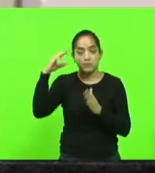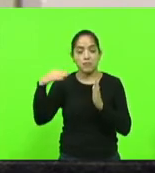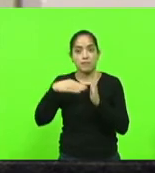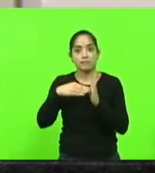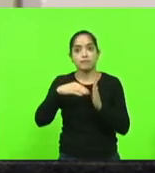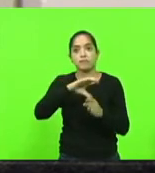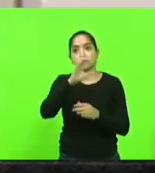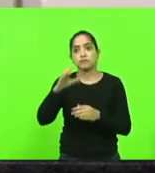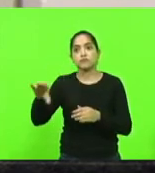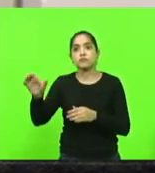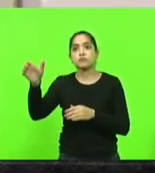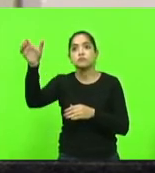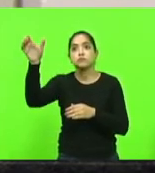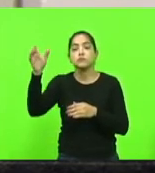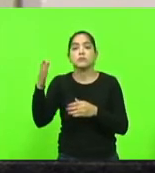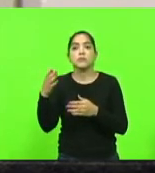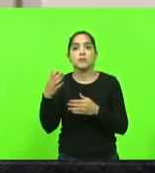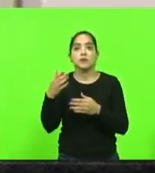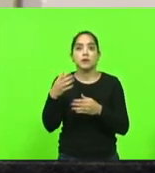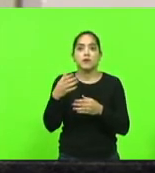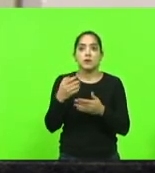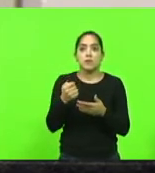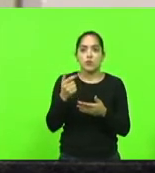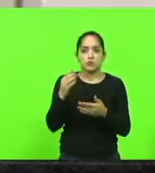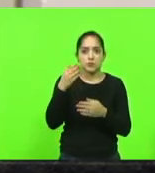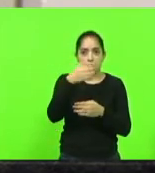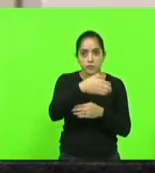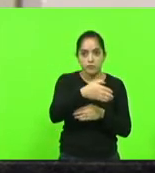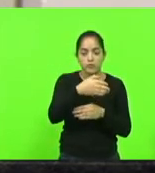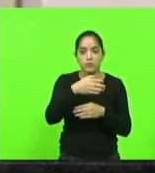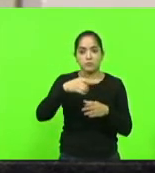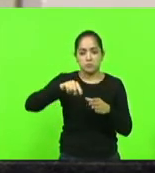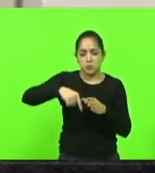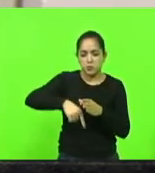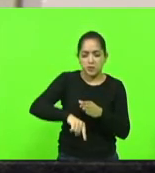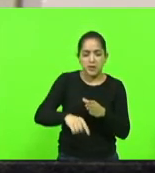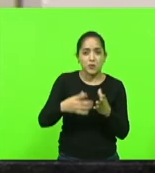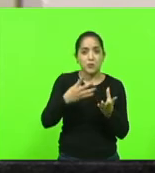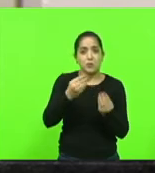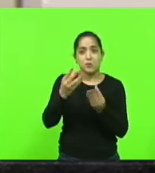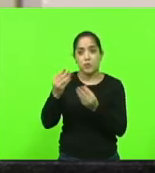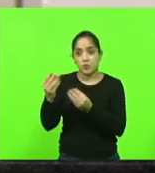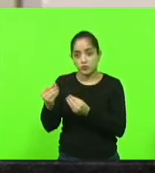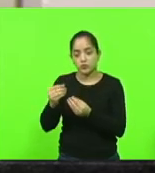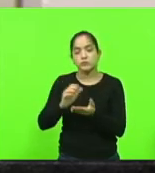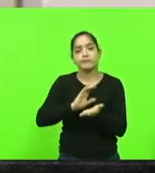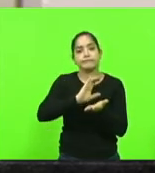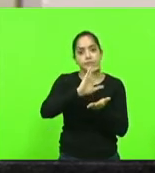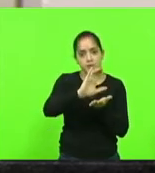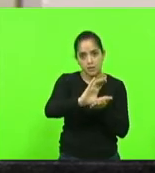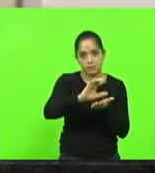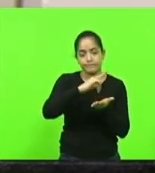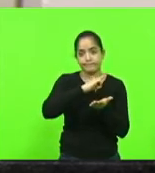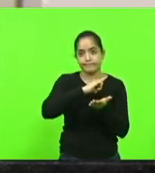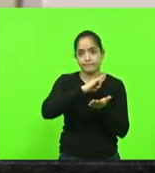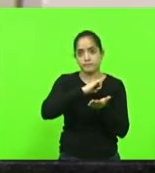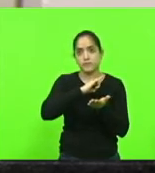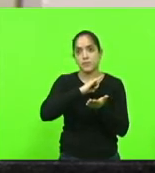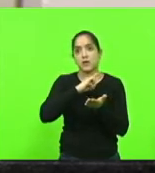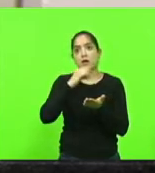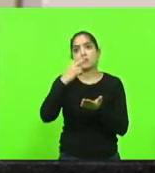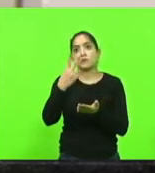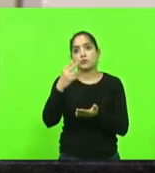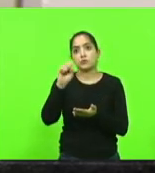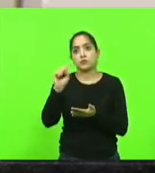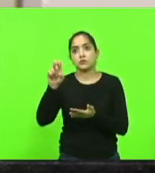Cerqueira, andei por lá recentemente, completamente esburacada, vai receber recurso. A 285, lá no